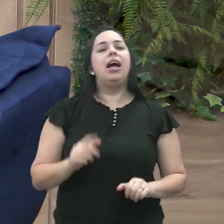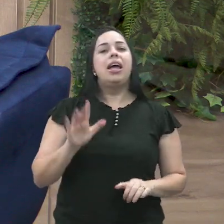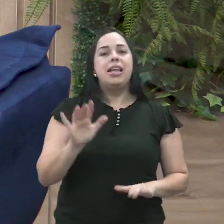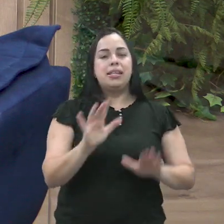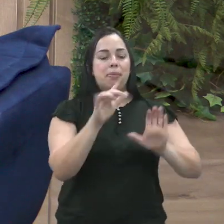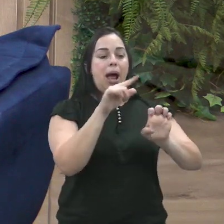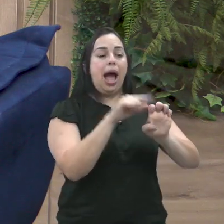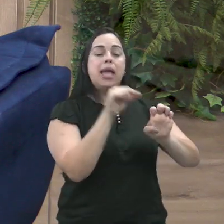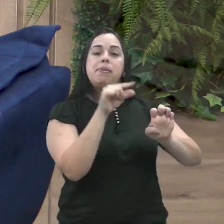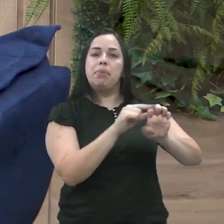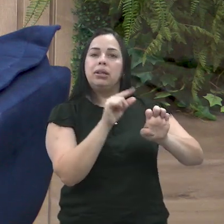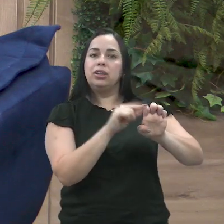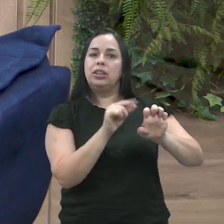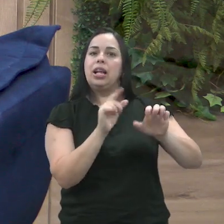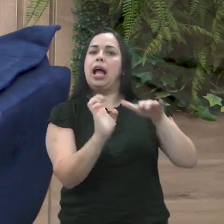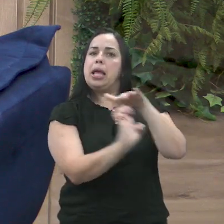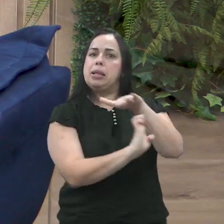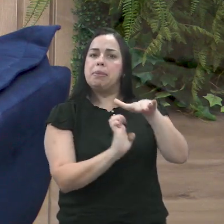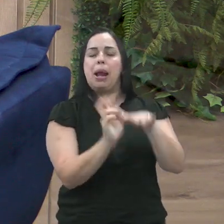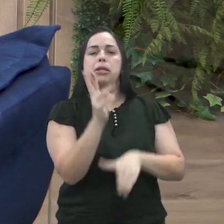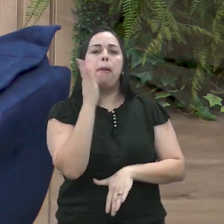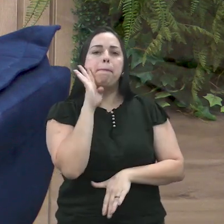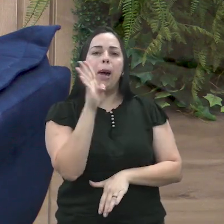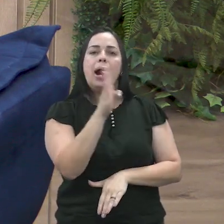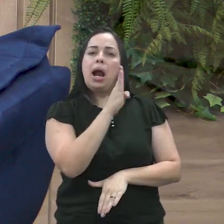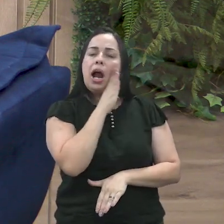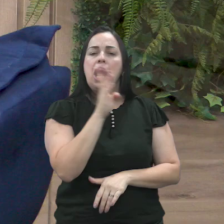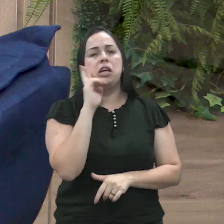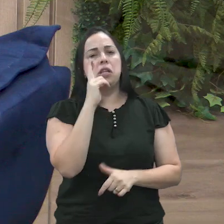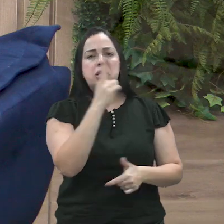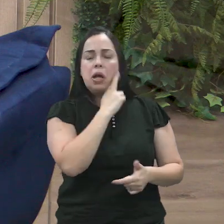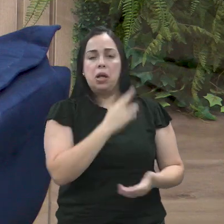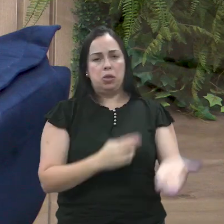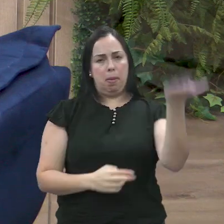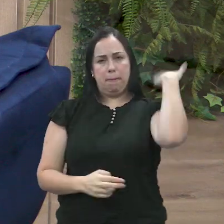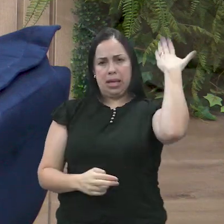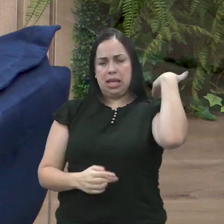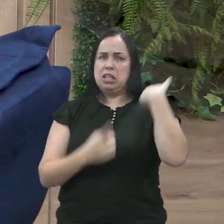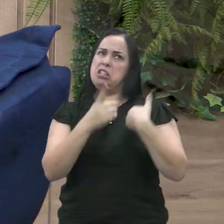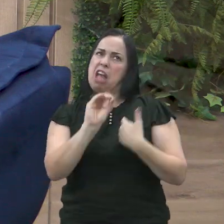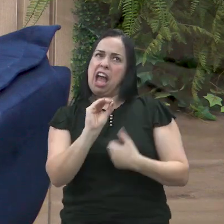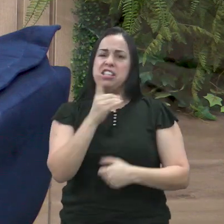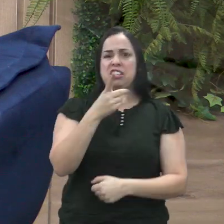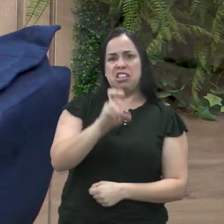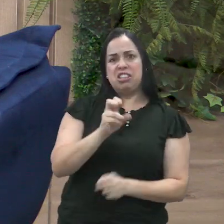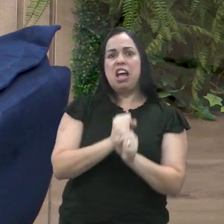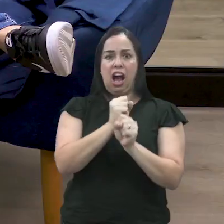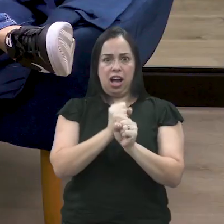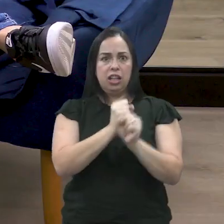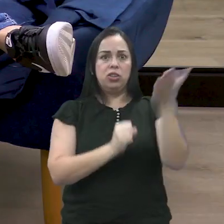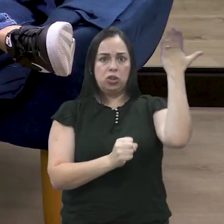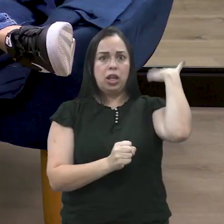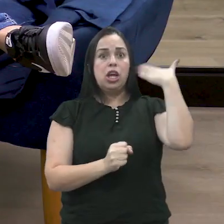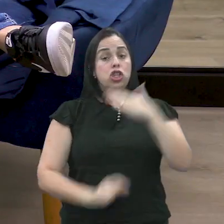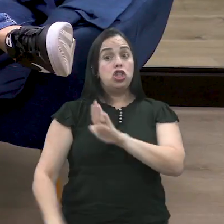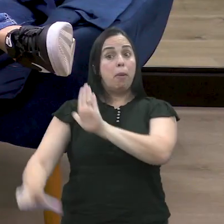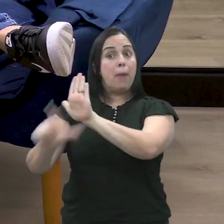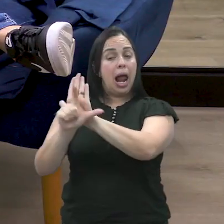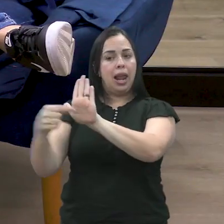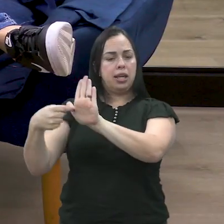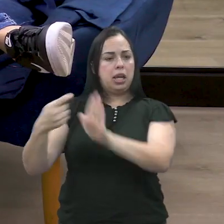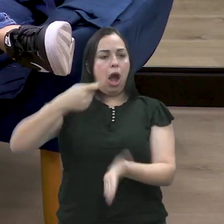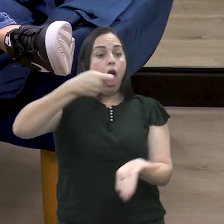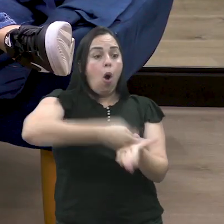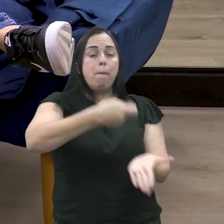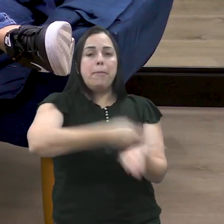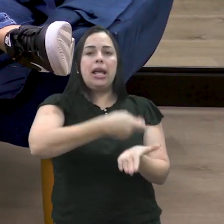Os empreendedores, por exemplo, de bares e restaurantes. No passado, há 10, 15 anos atrás, nós tínhamos uma legislação